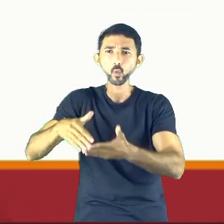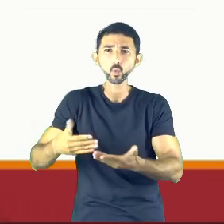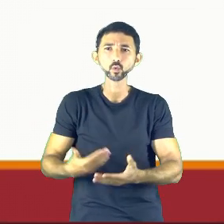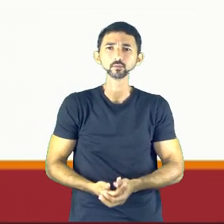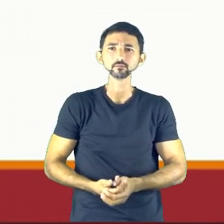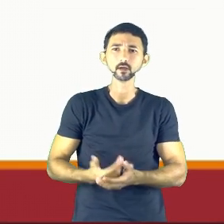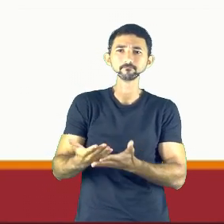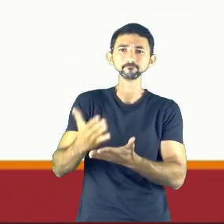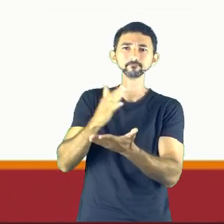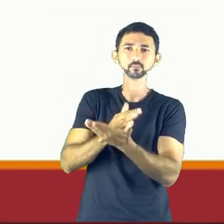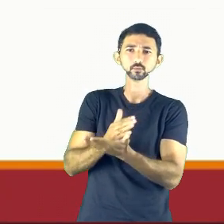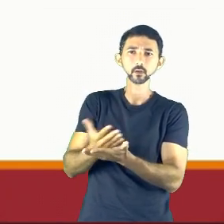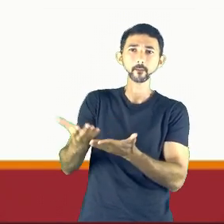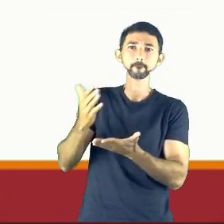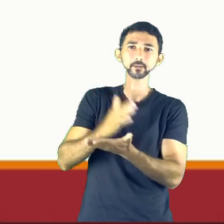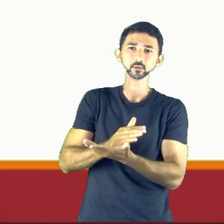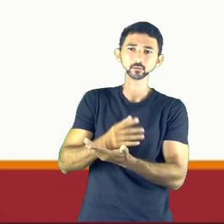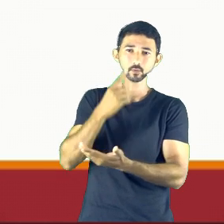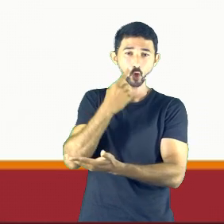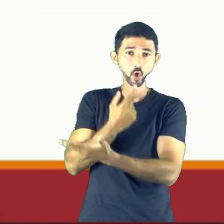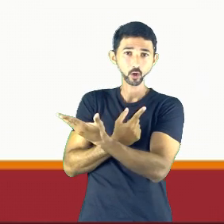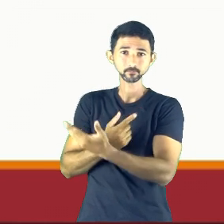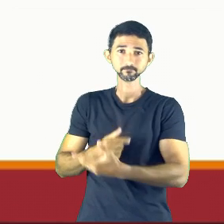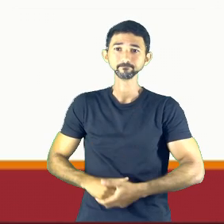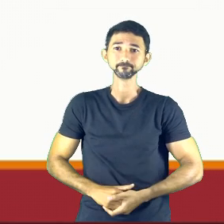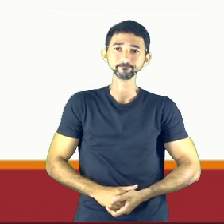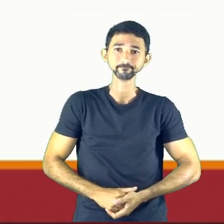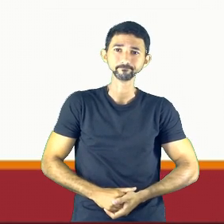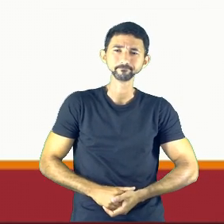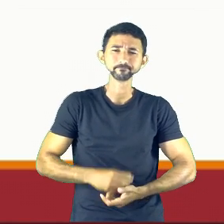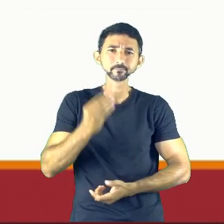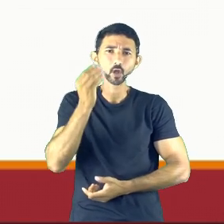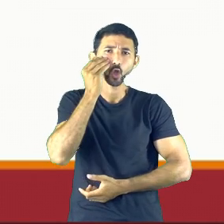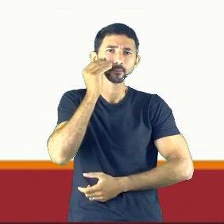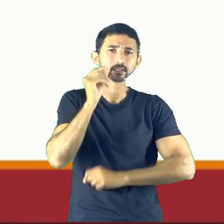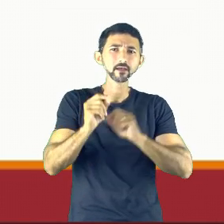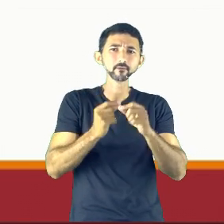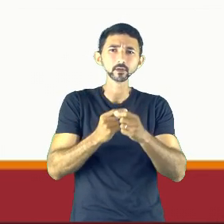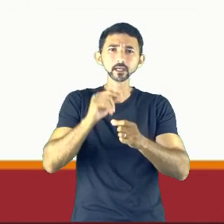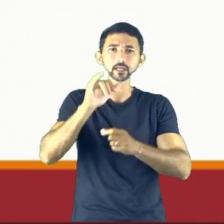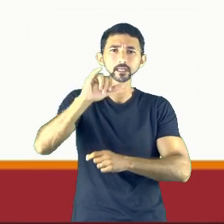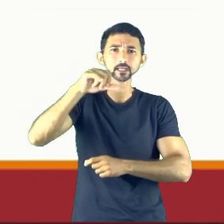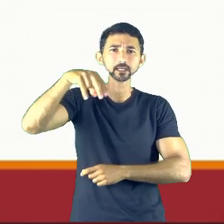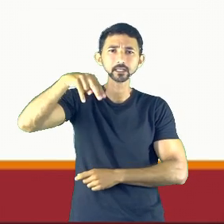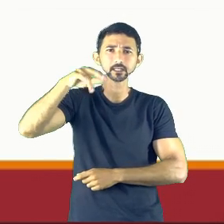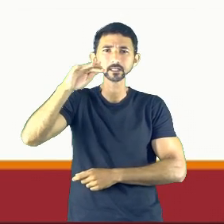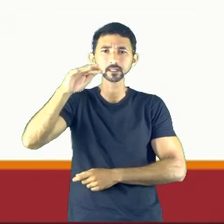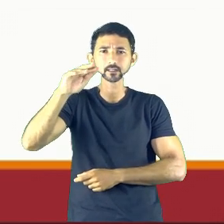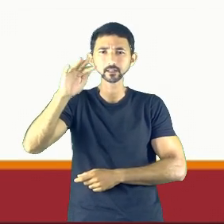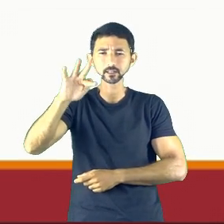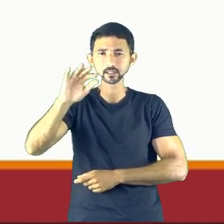na última sílaba, a penúltima e a antepenúltima, tá bom? Observem aqui, ó,